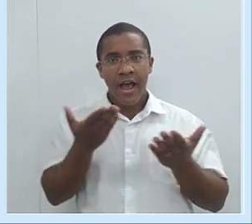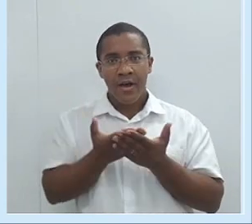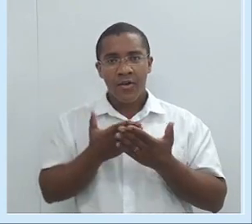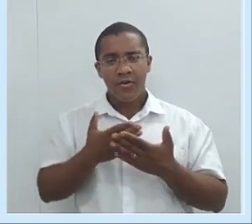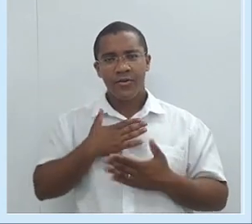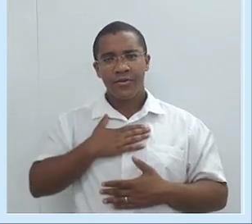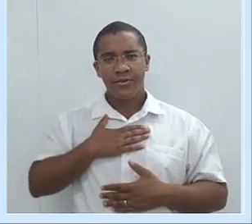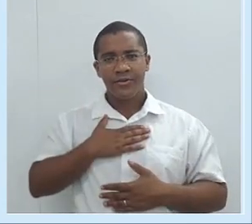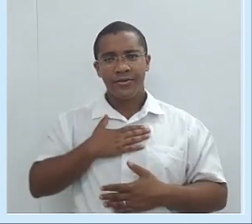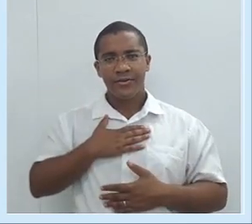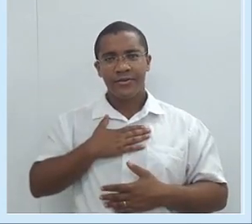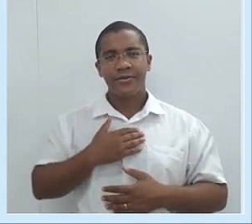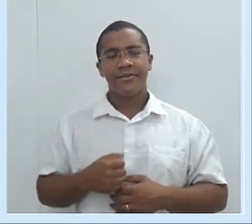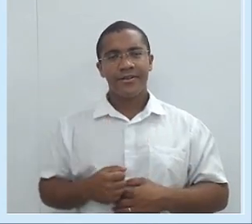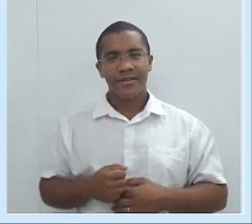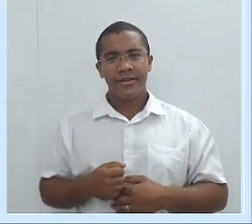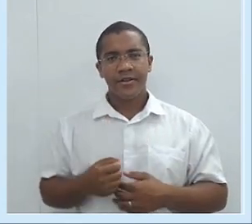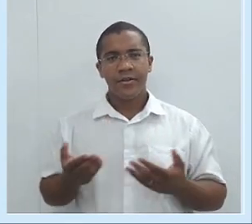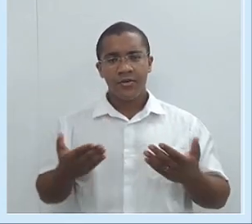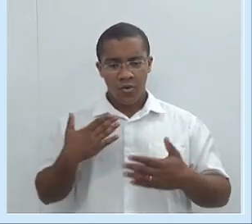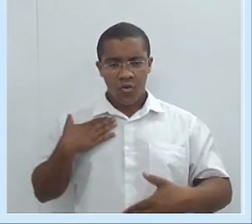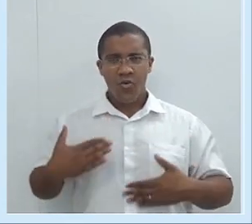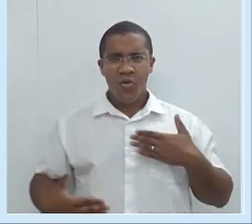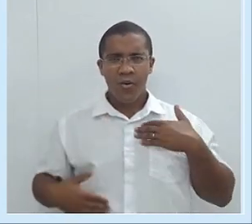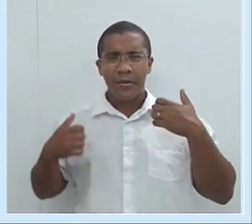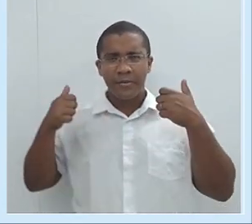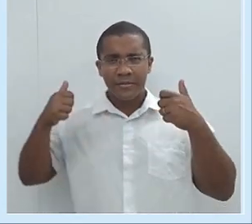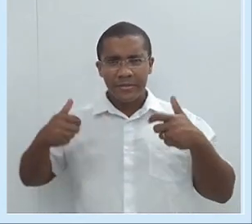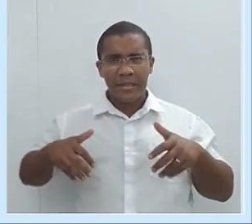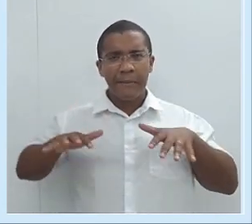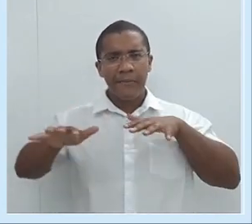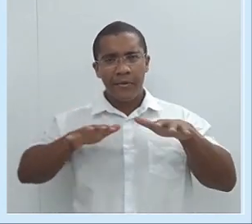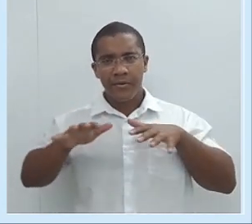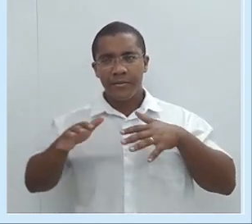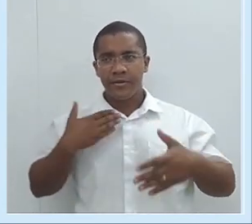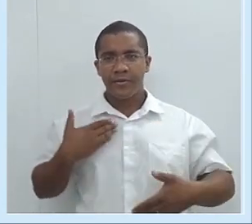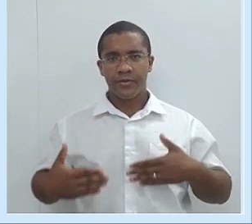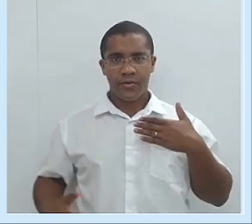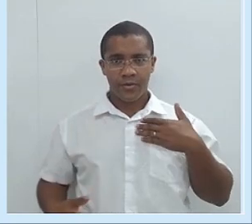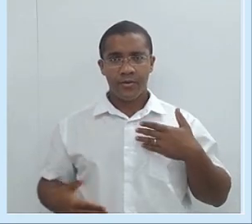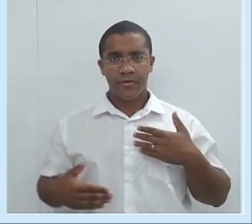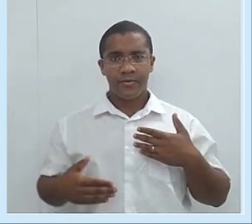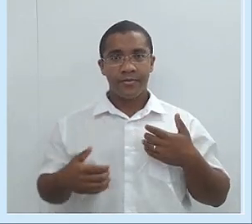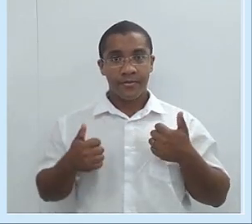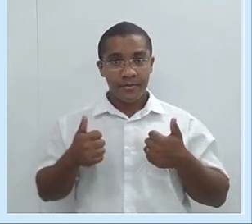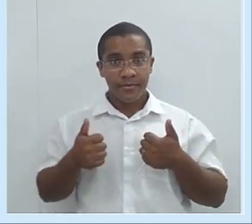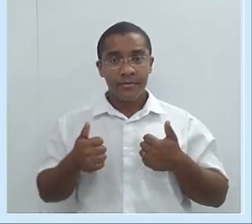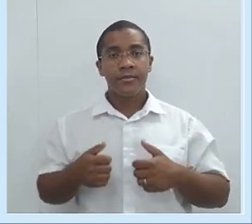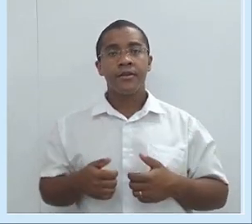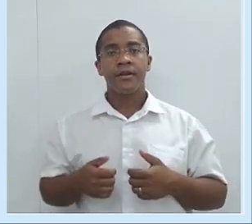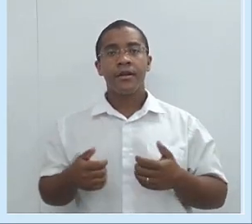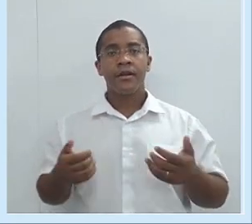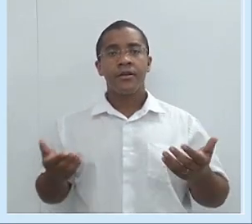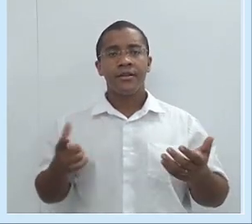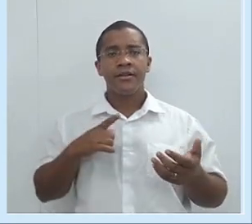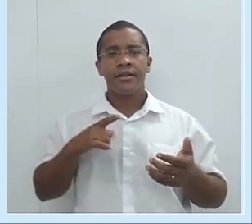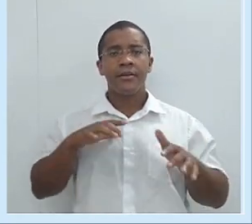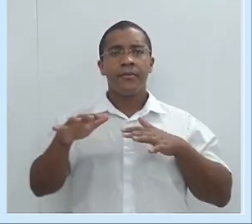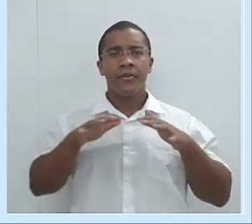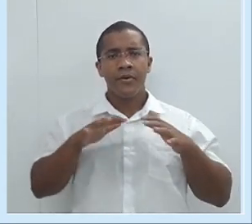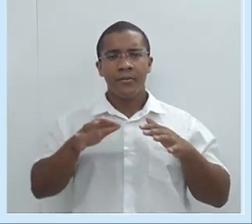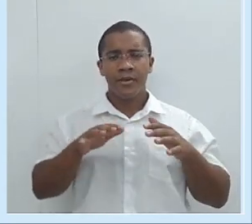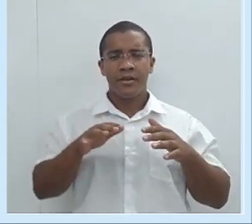galerinha, gostaram da aula sobre o nosso corpo, os movimentos que o nosso corpo ele faz, né? A gente